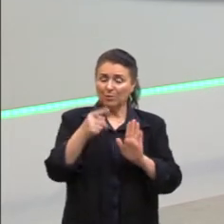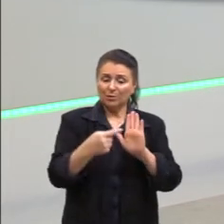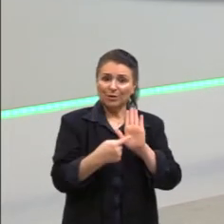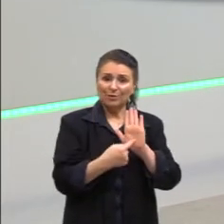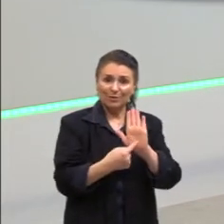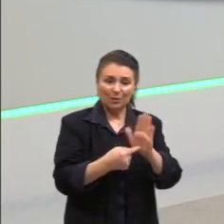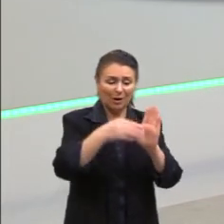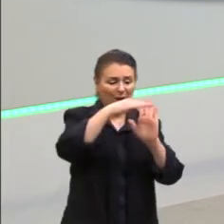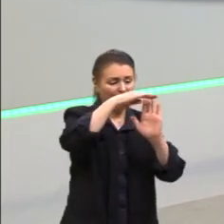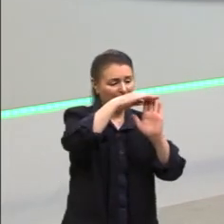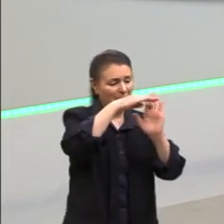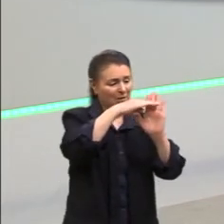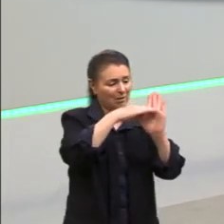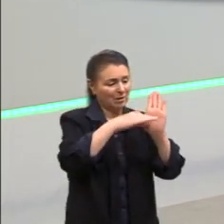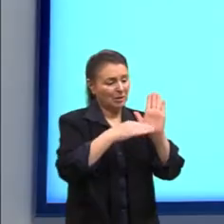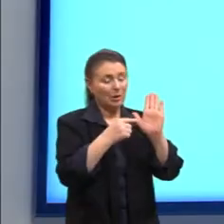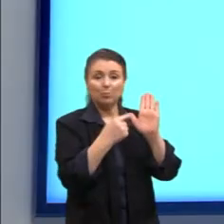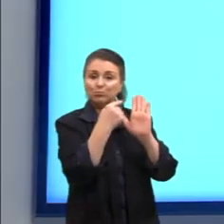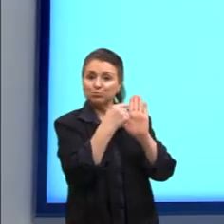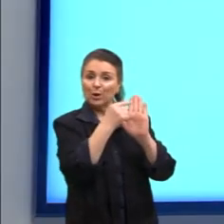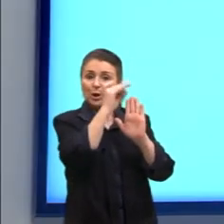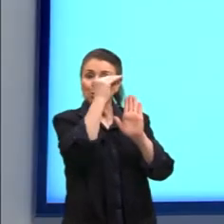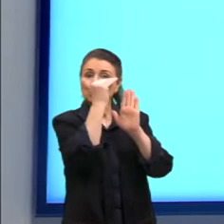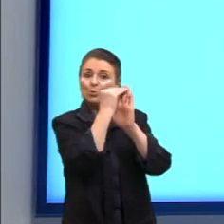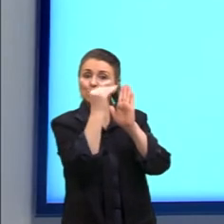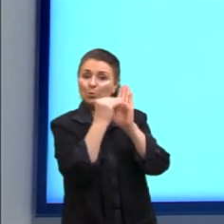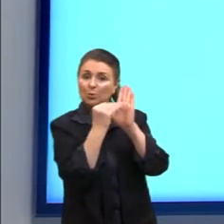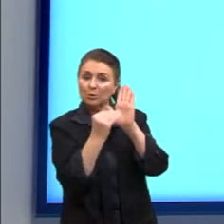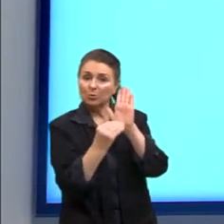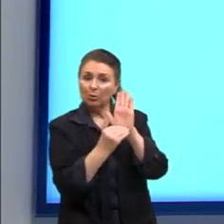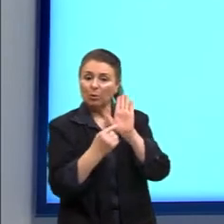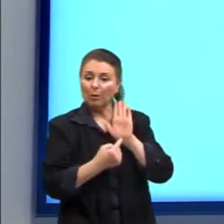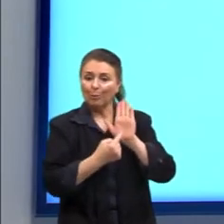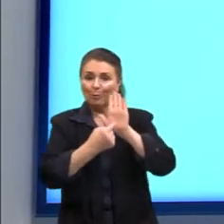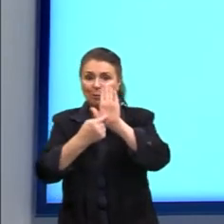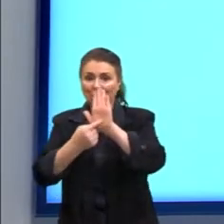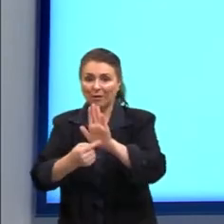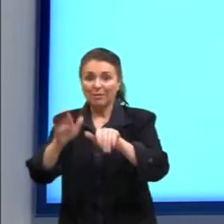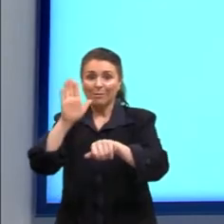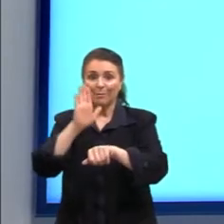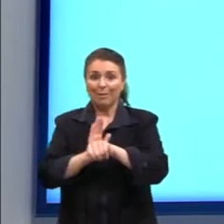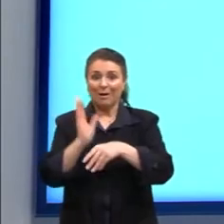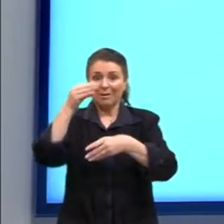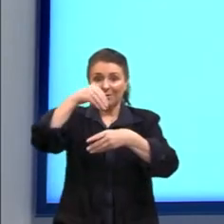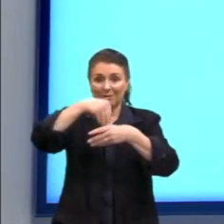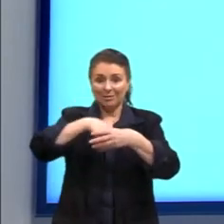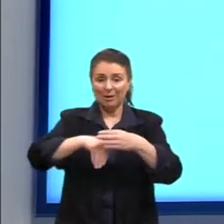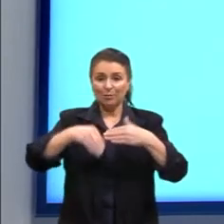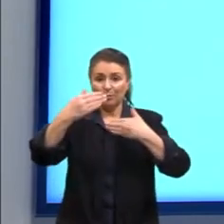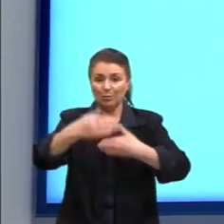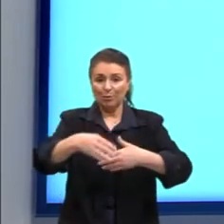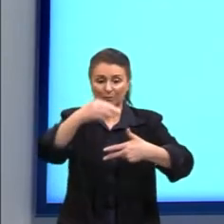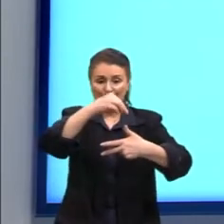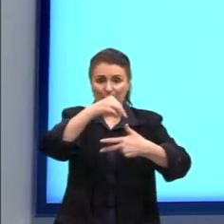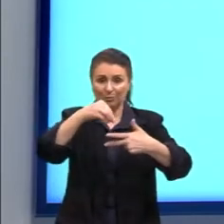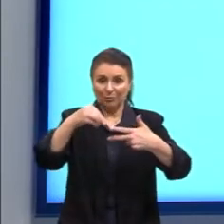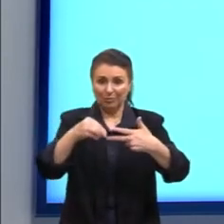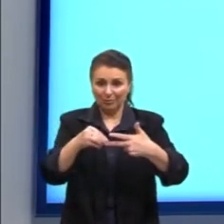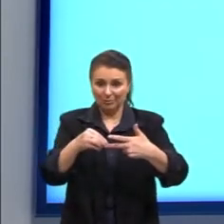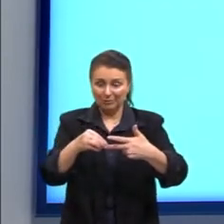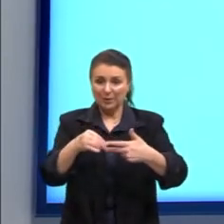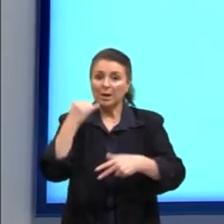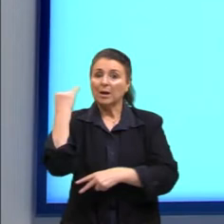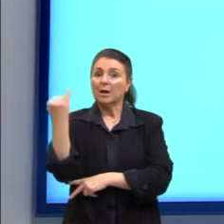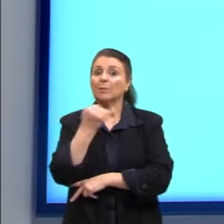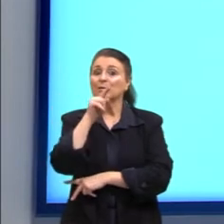listagem de alguns dos conteúdos que aparecem aí mais frequente para vocês, tá? É importante